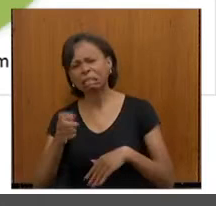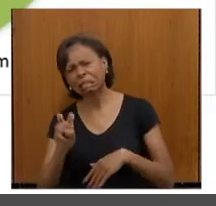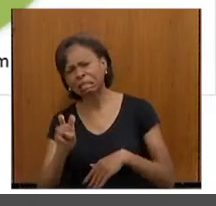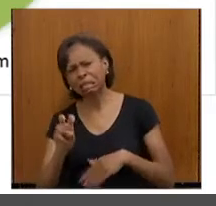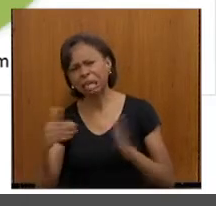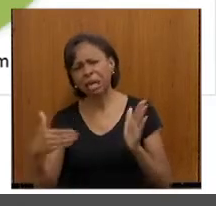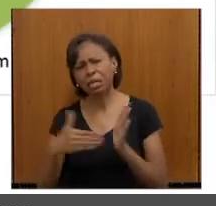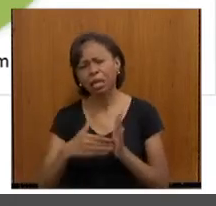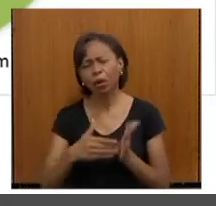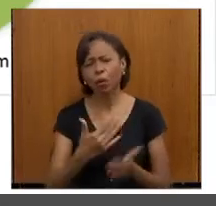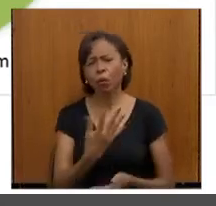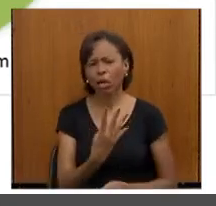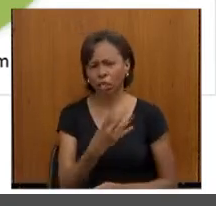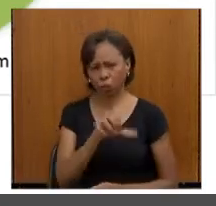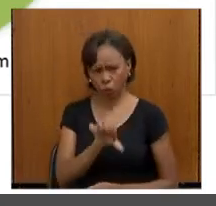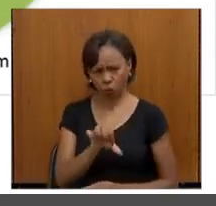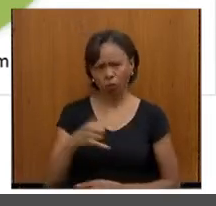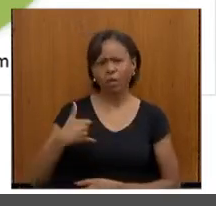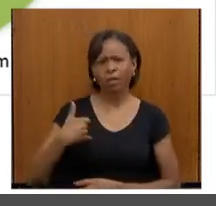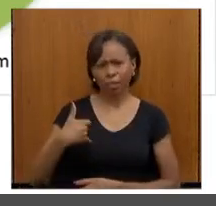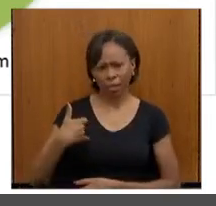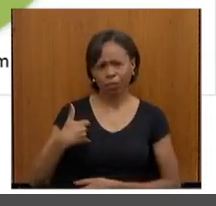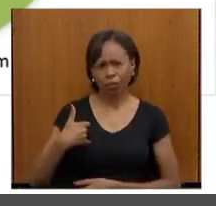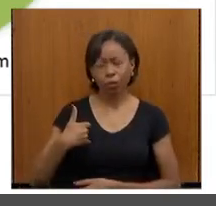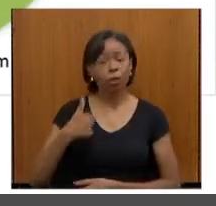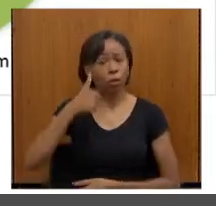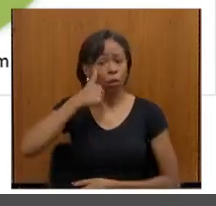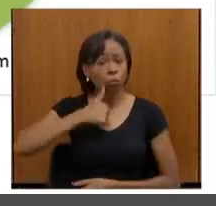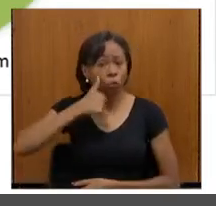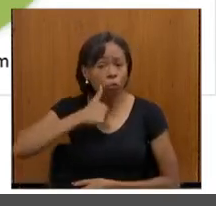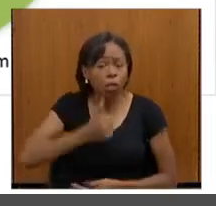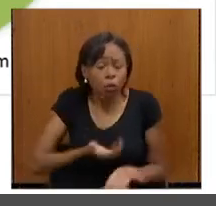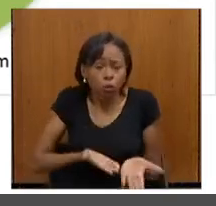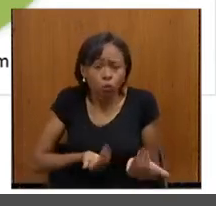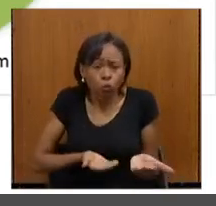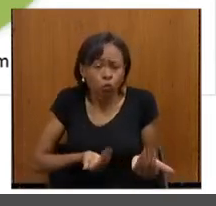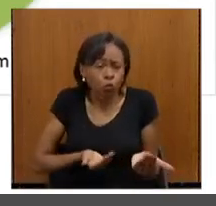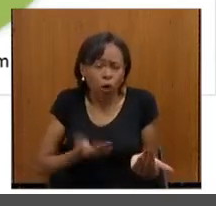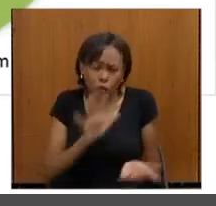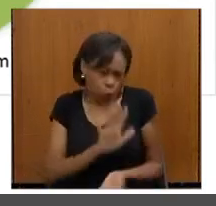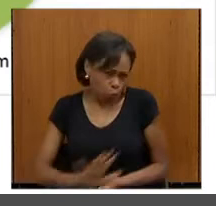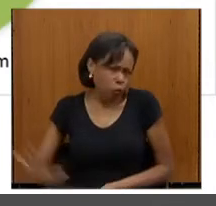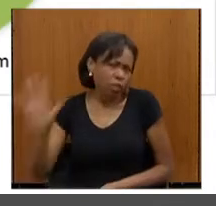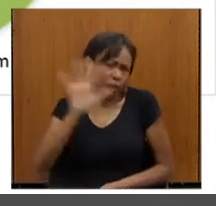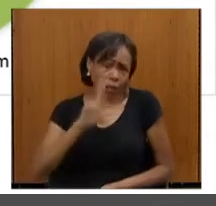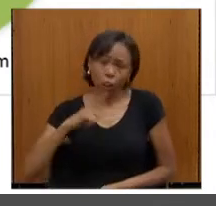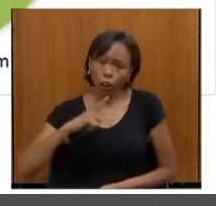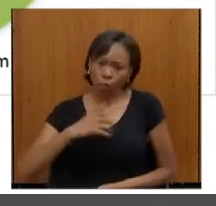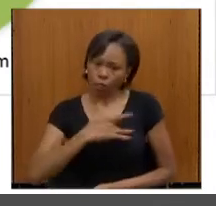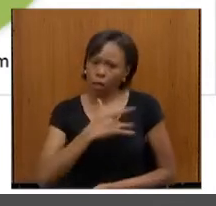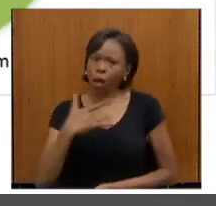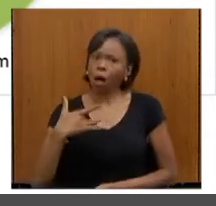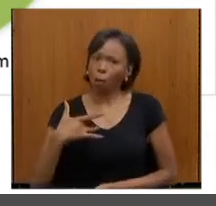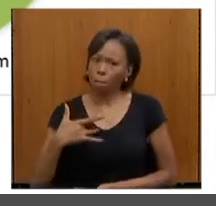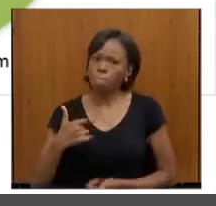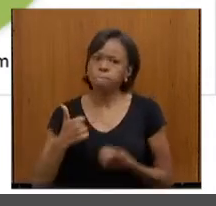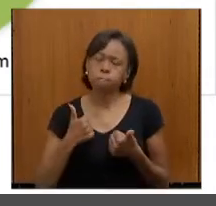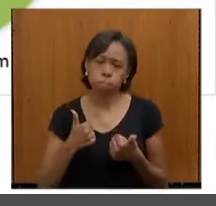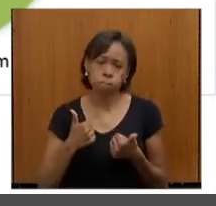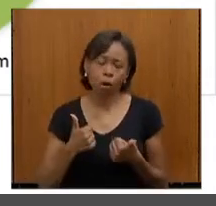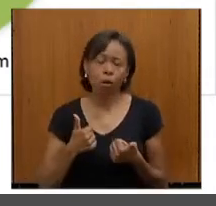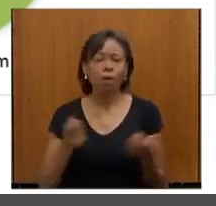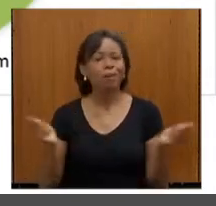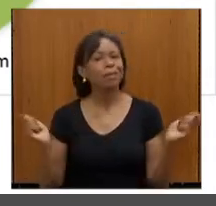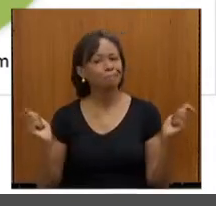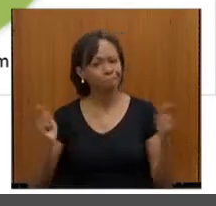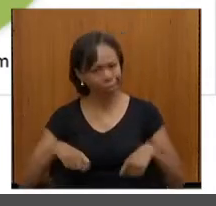48, 49 anos. São mulheres extremamente jovens em geral, com boa saúde, muitas delas podem ser